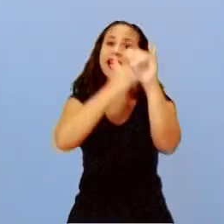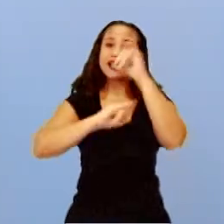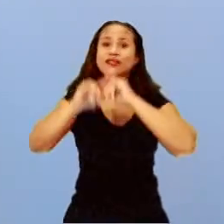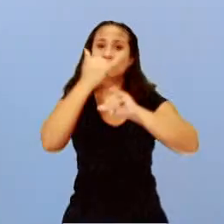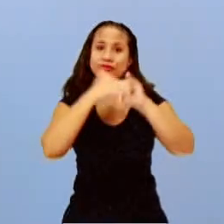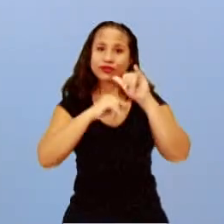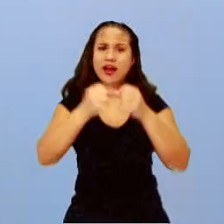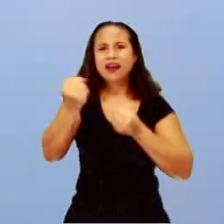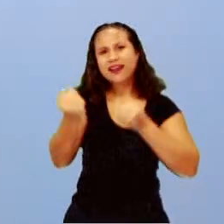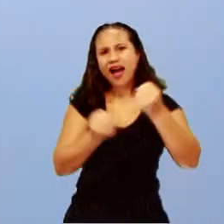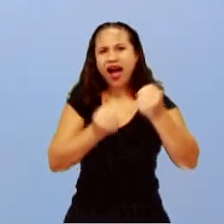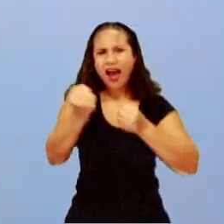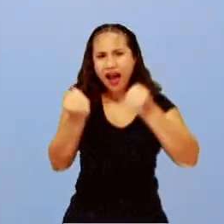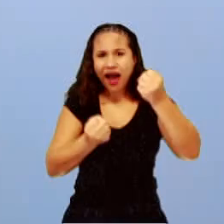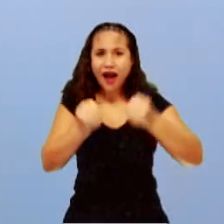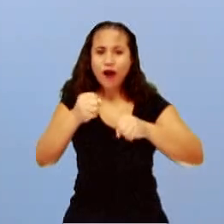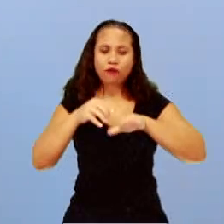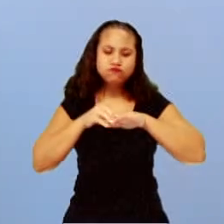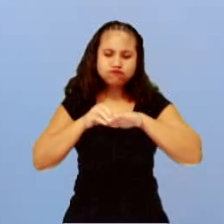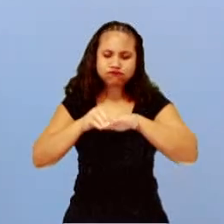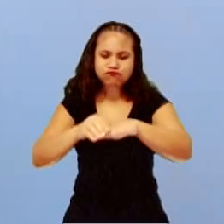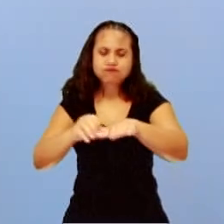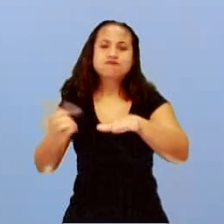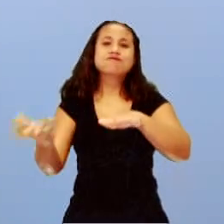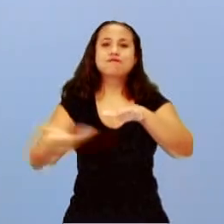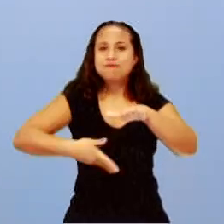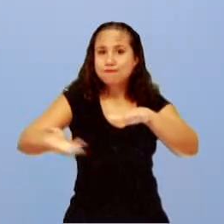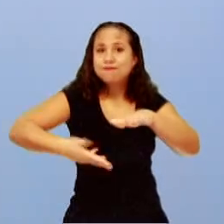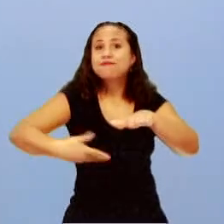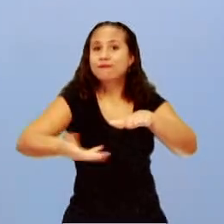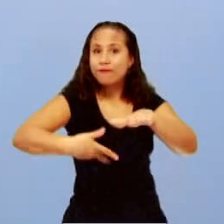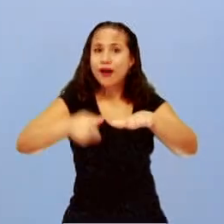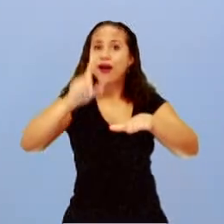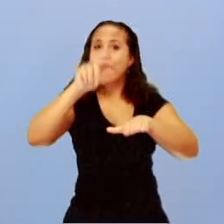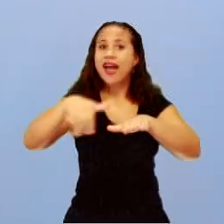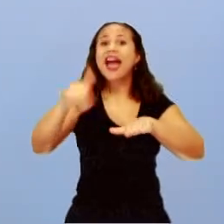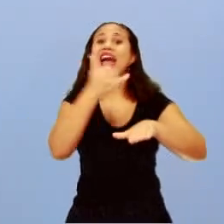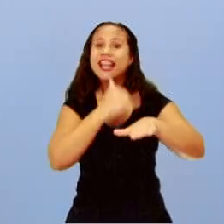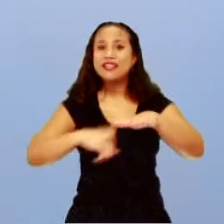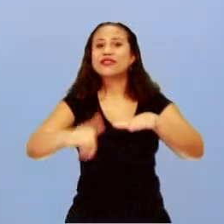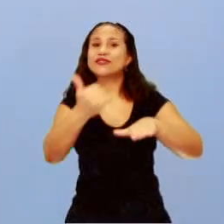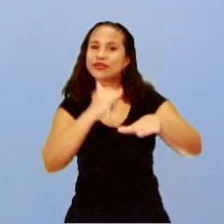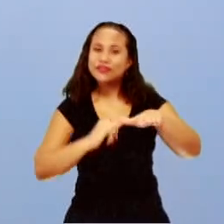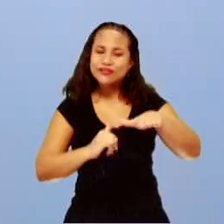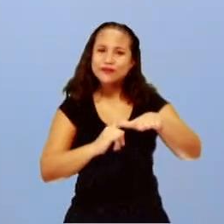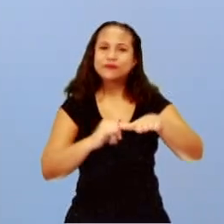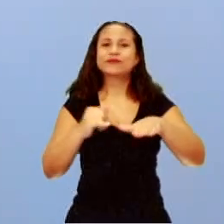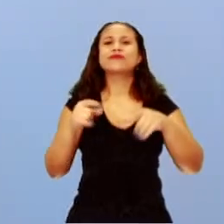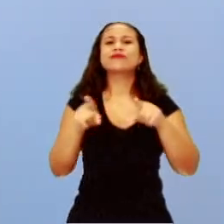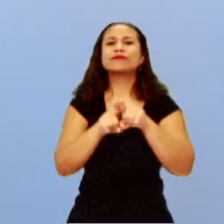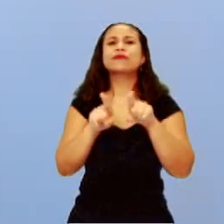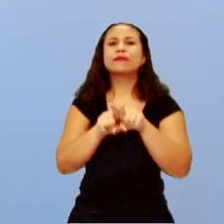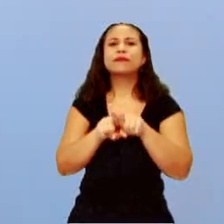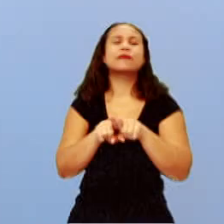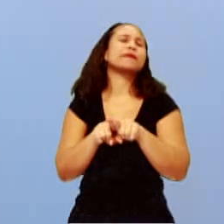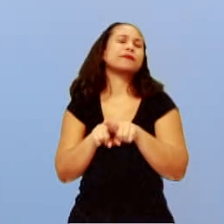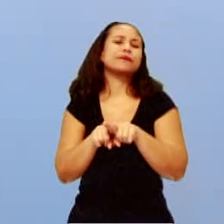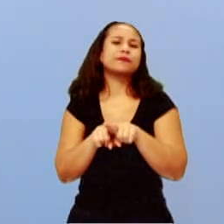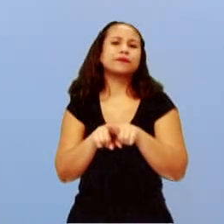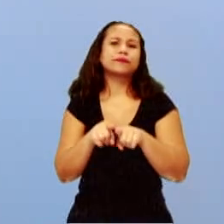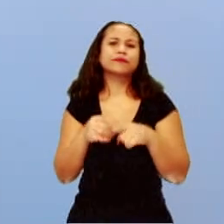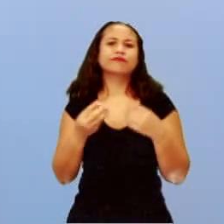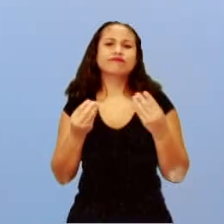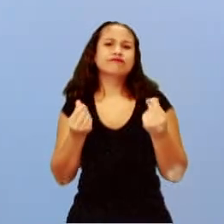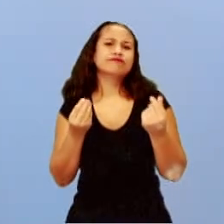combustão que os carros fazem, né, para que eles possam se movimentar, é energia. a queda de como é